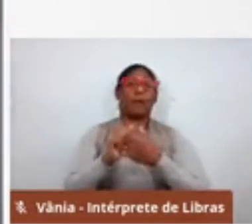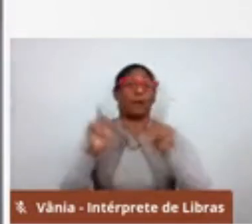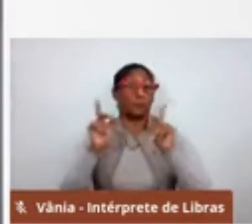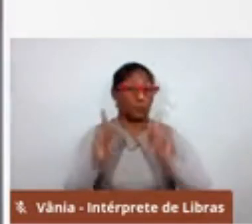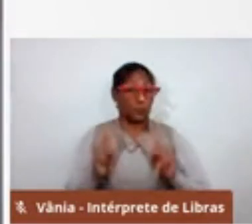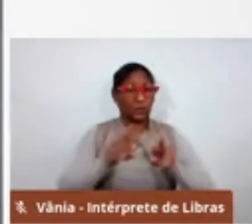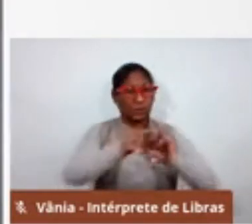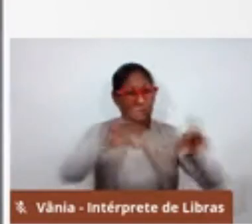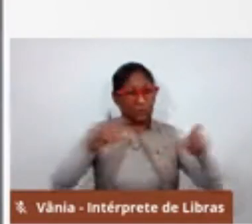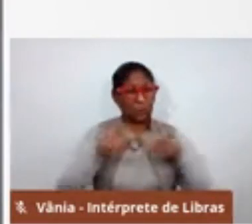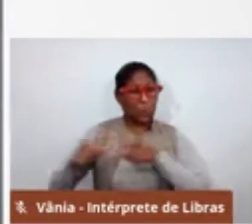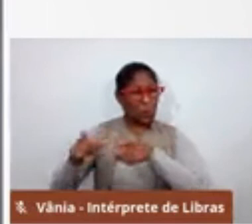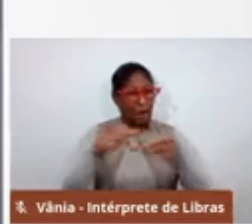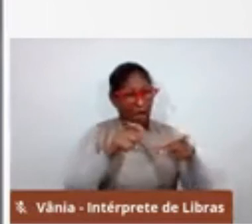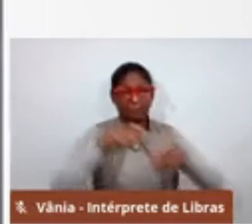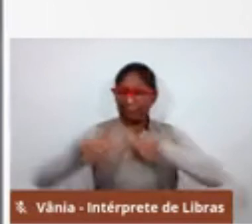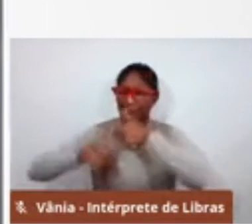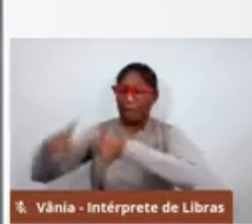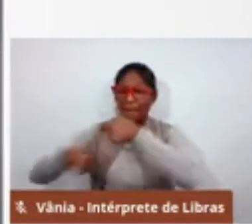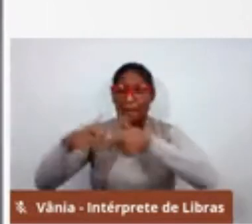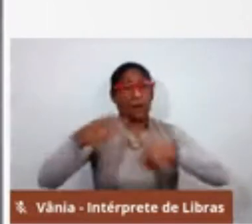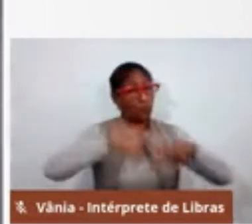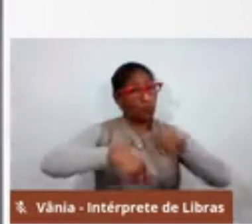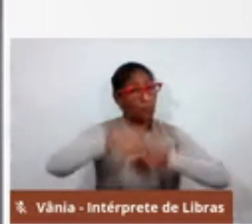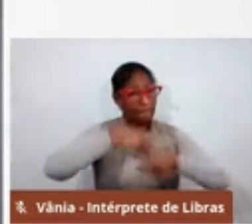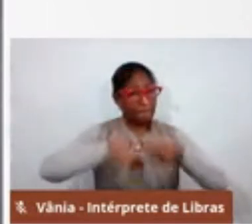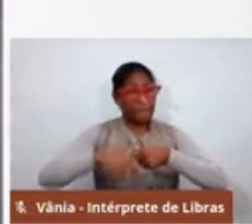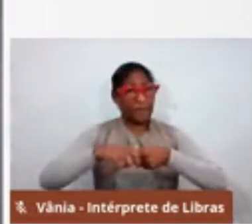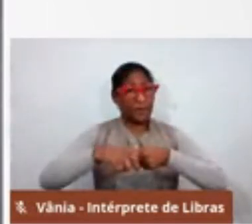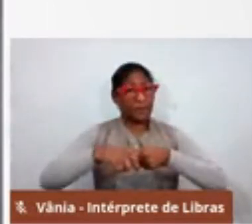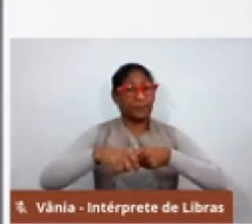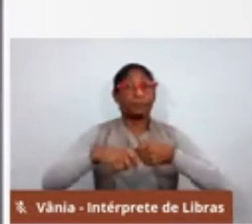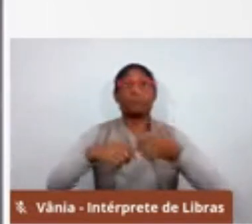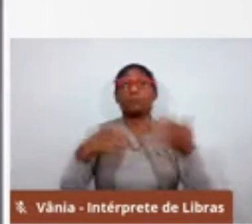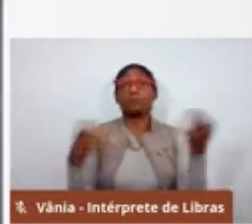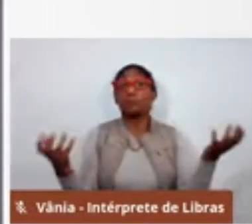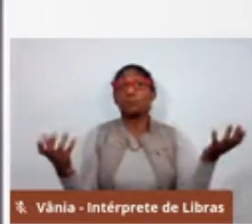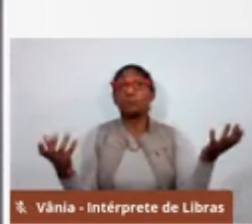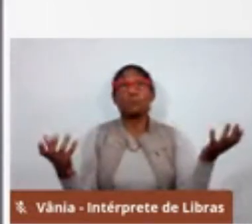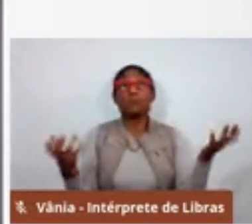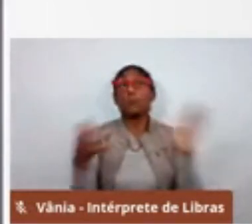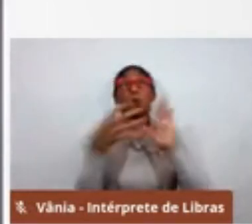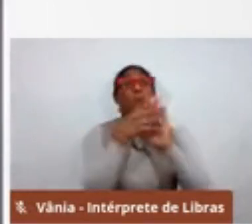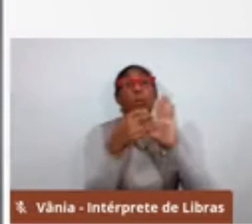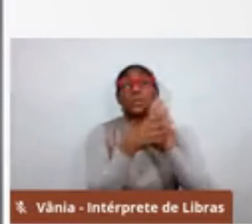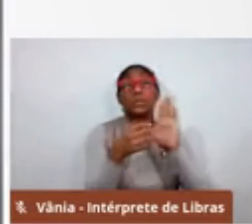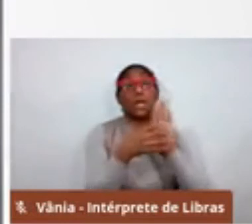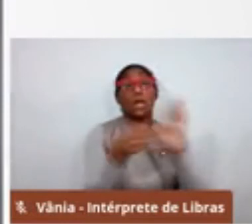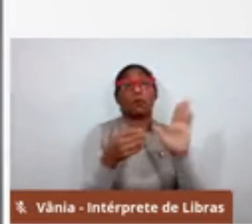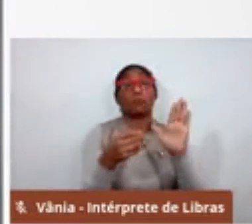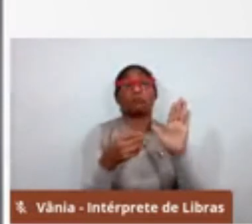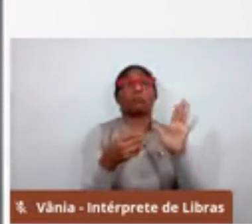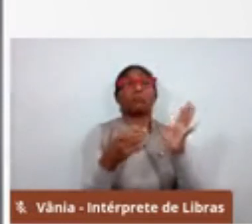setores econômicos, de tantas atividades econômicas que são impactadas, não pode ser um modelo definido friamente dentro